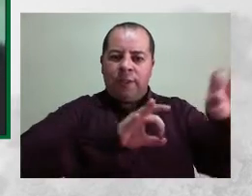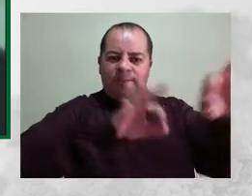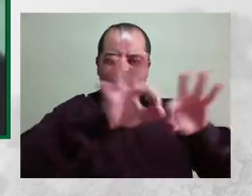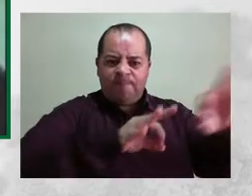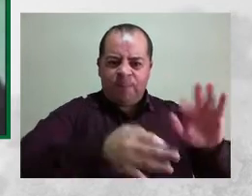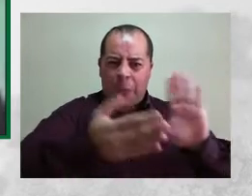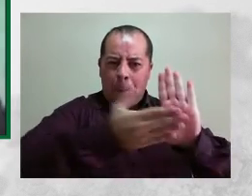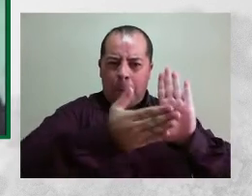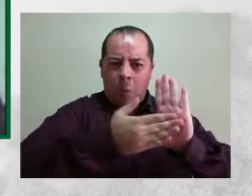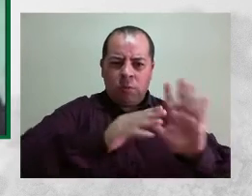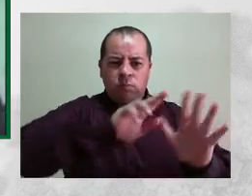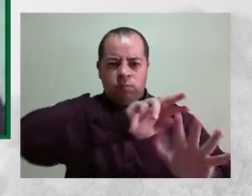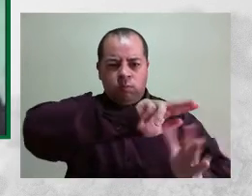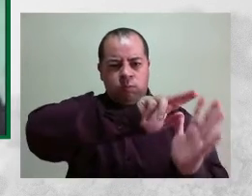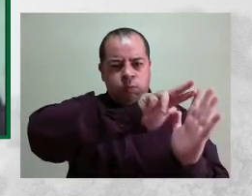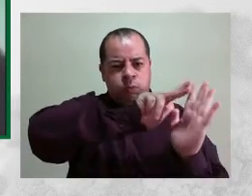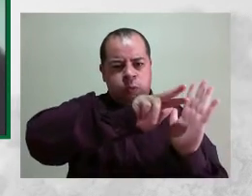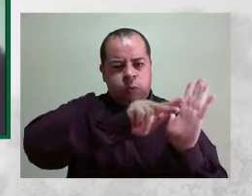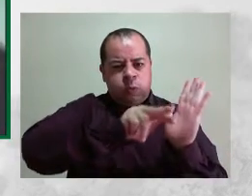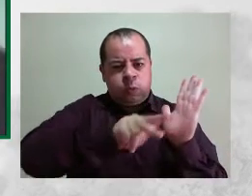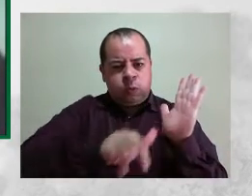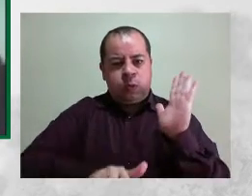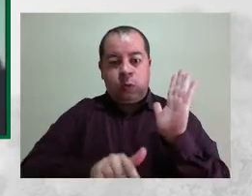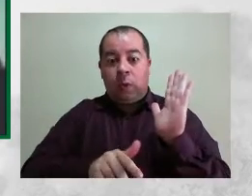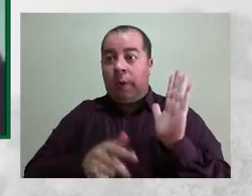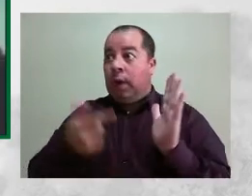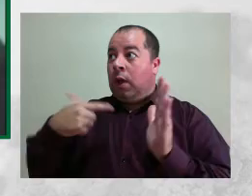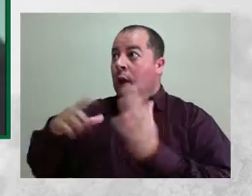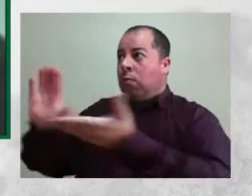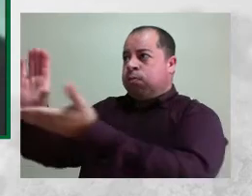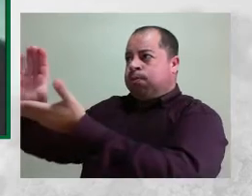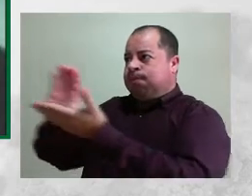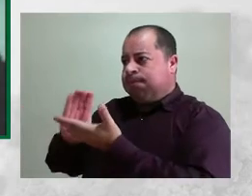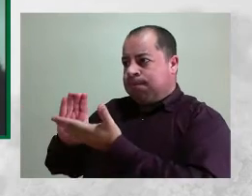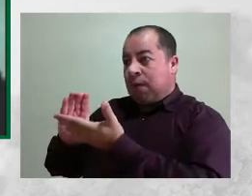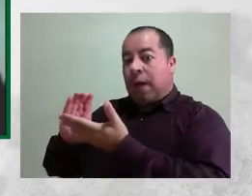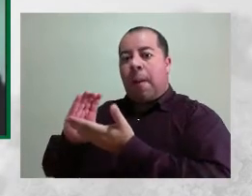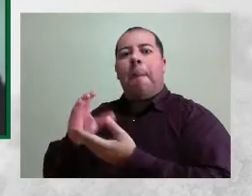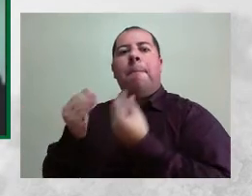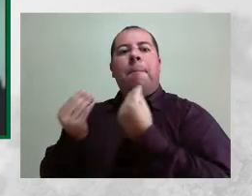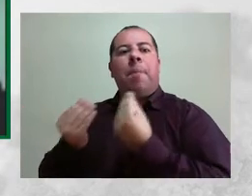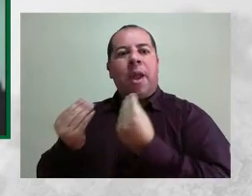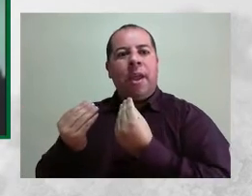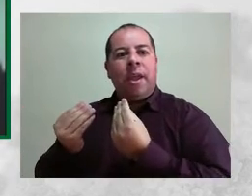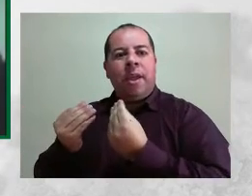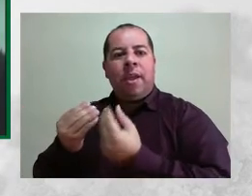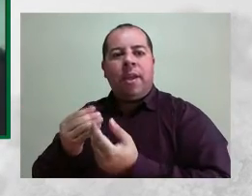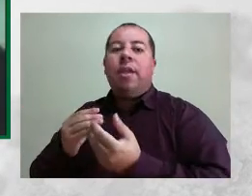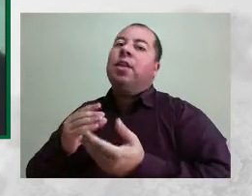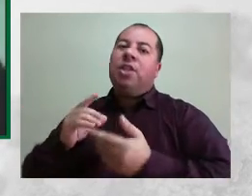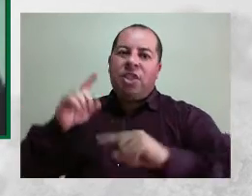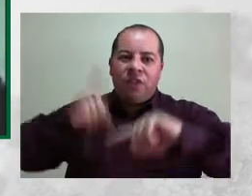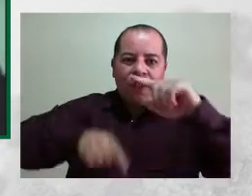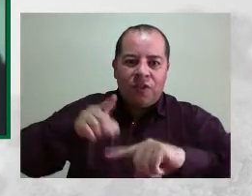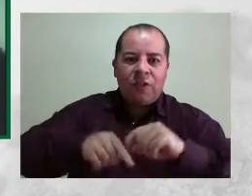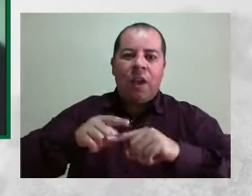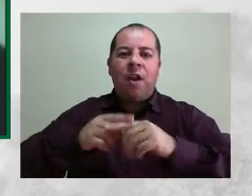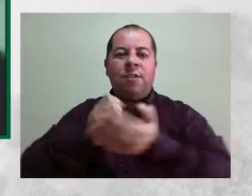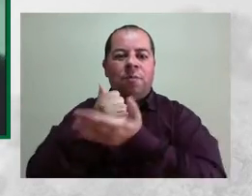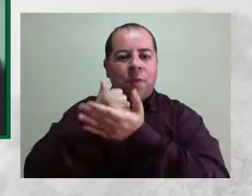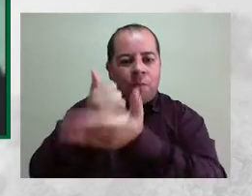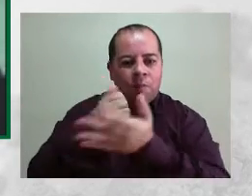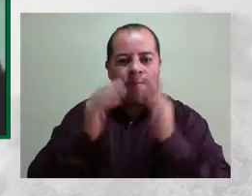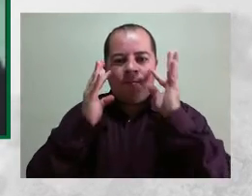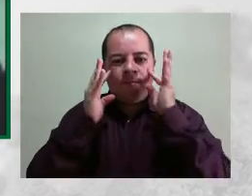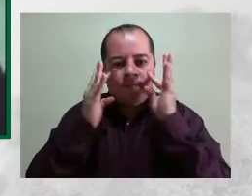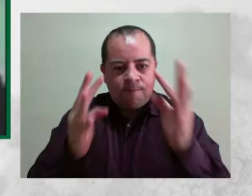desses projetos de combate à pandemia, que nós vamos poder reverter todos esses recursos em ações que a gente